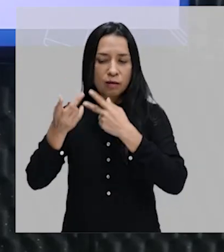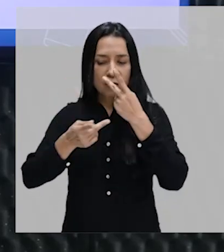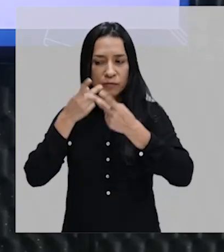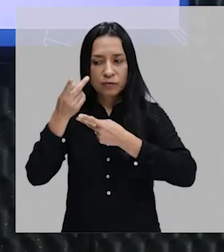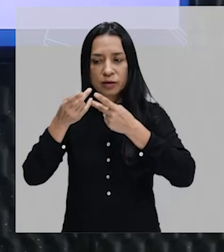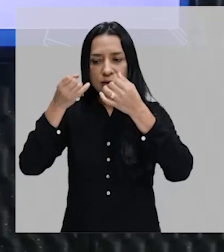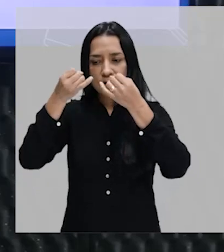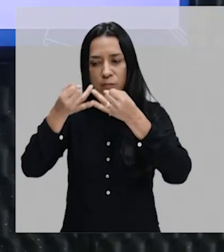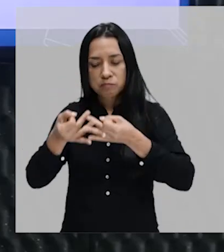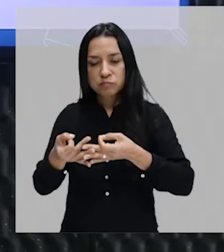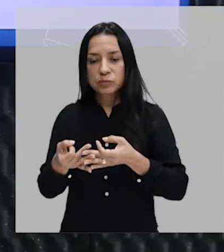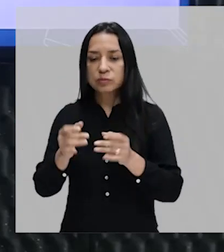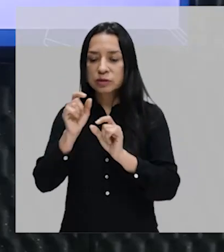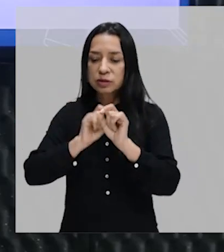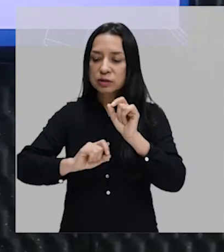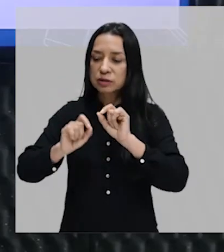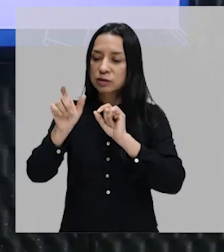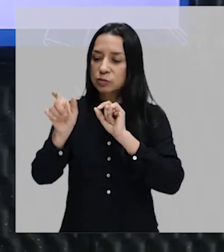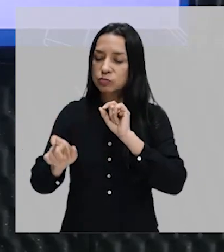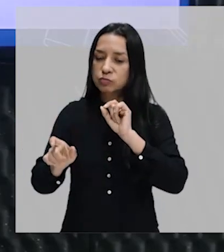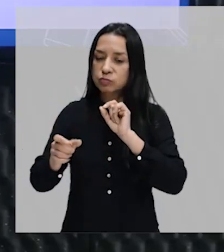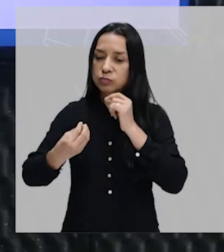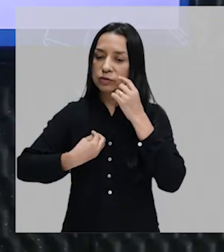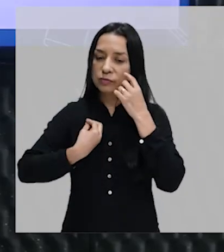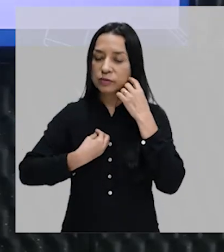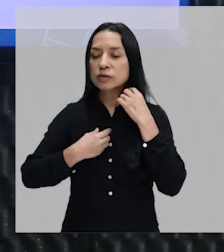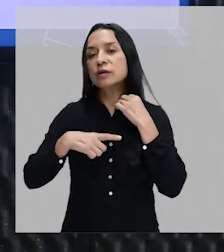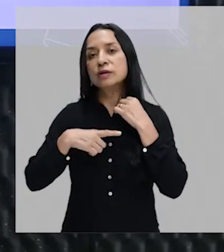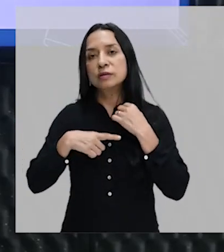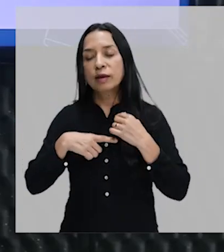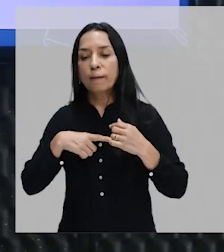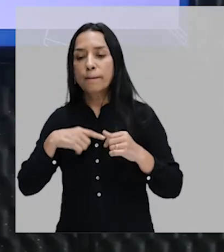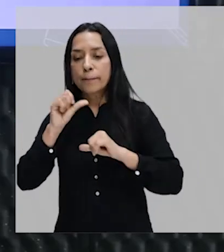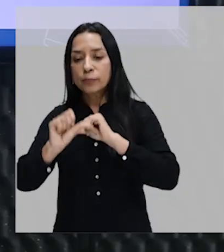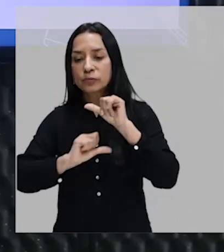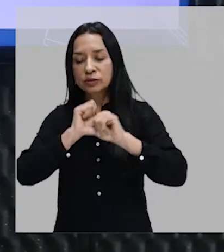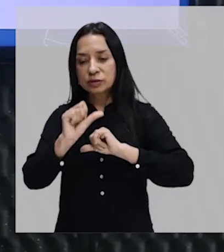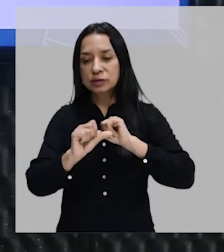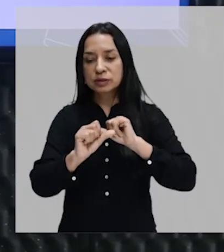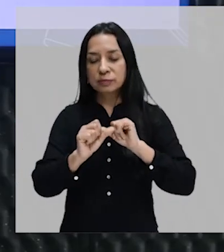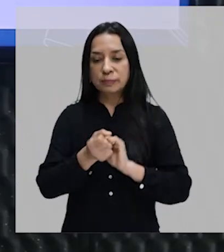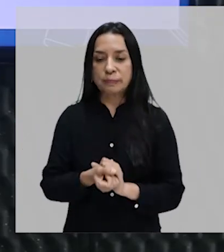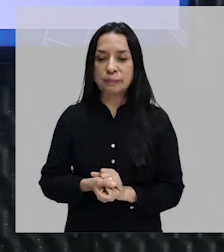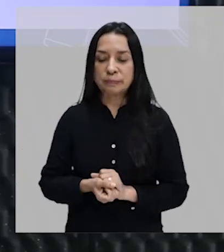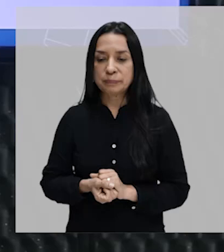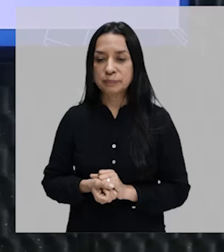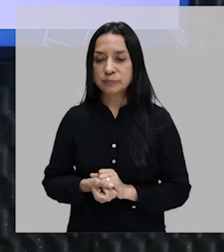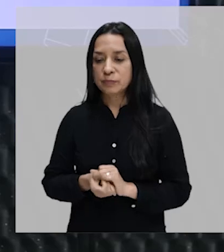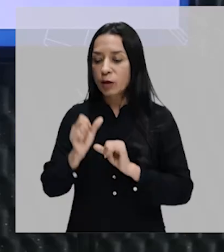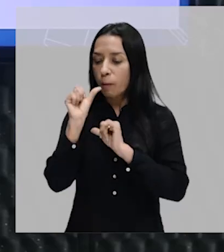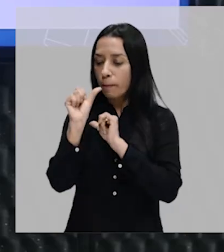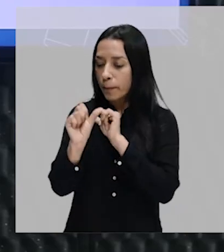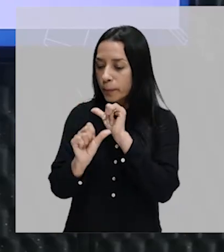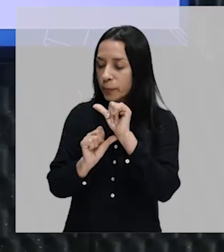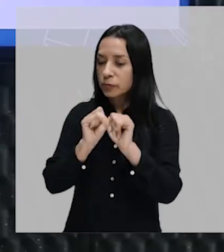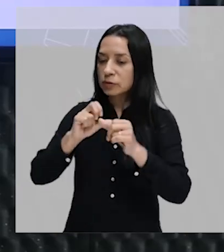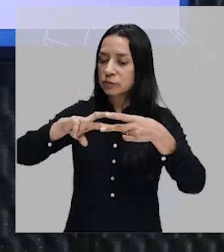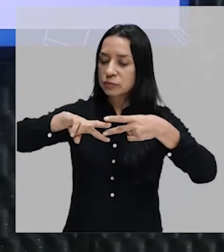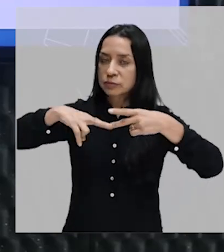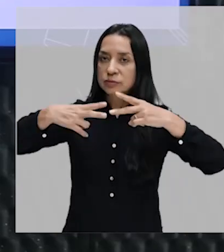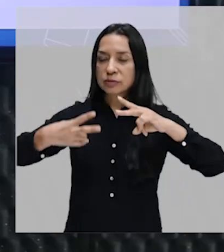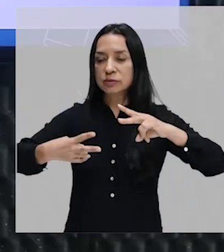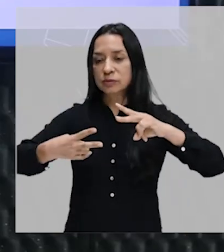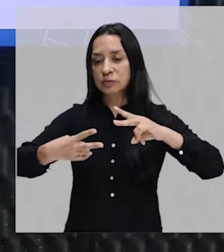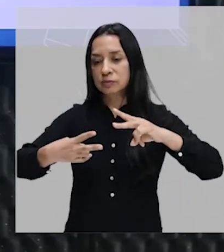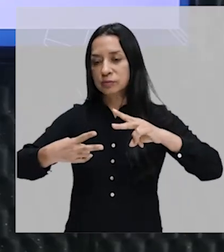ações, mudanças. E essas mudanças é pelo processo de mutações genéticas. Essas mutações alteram o